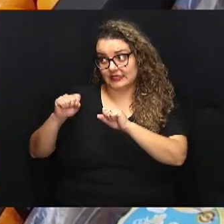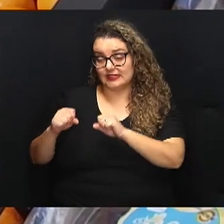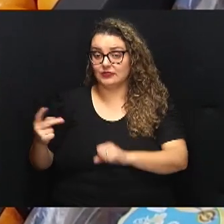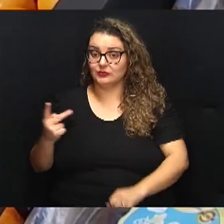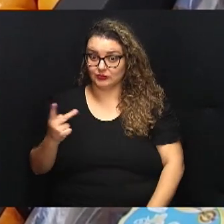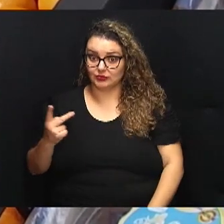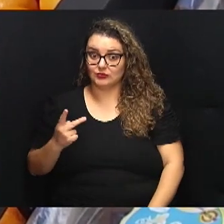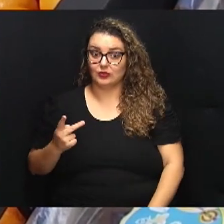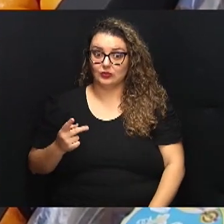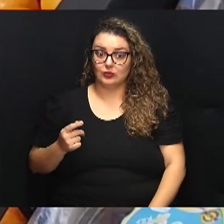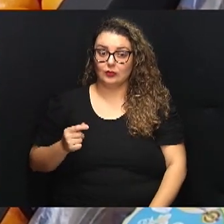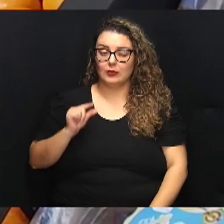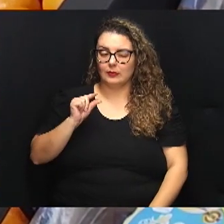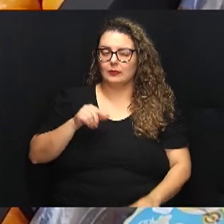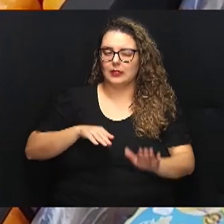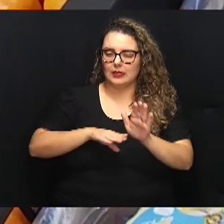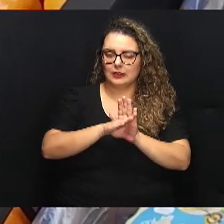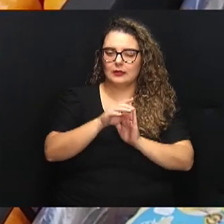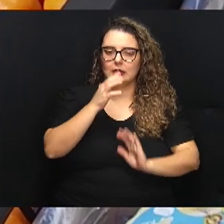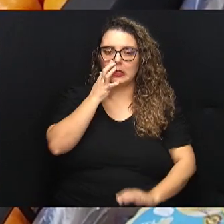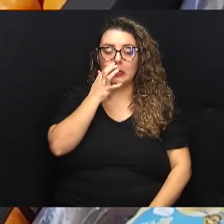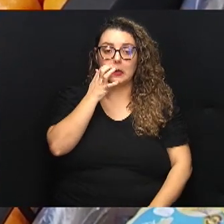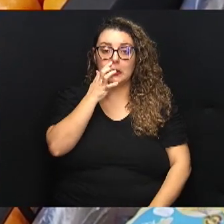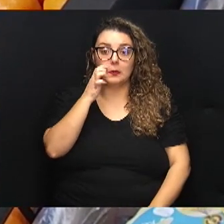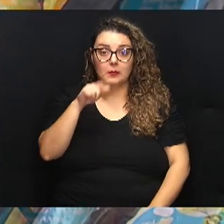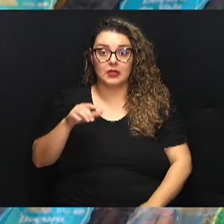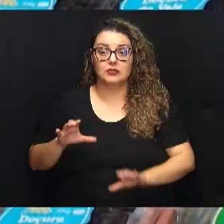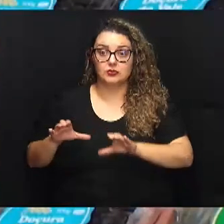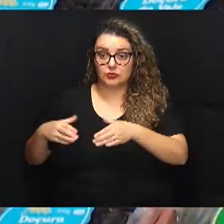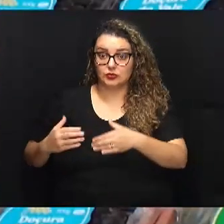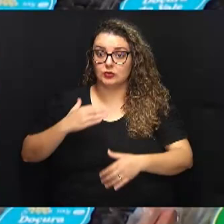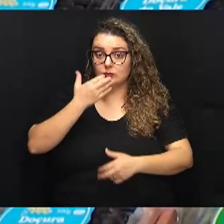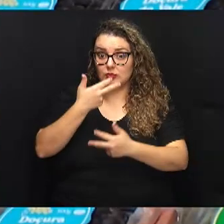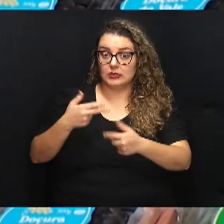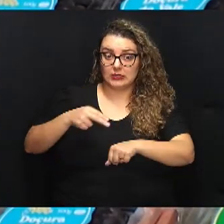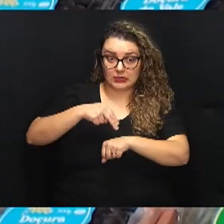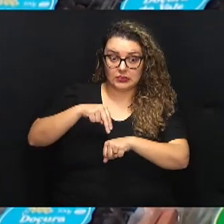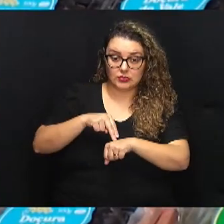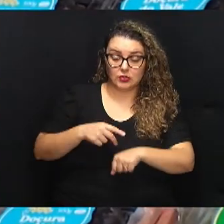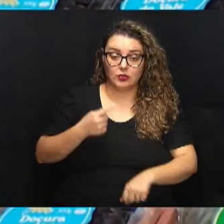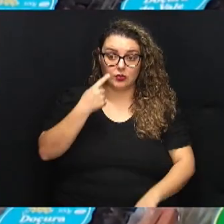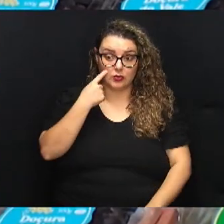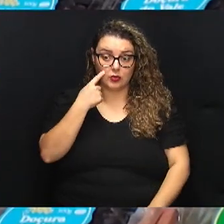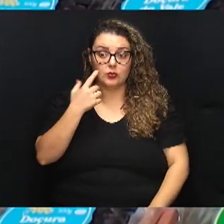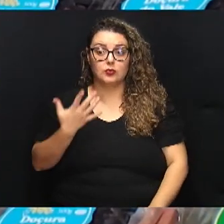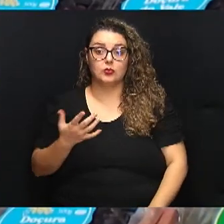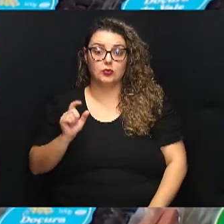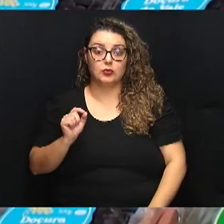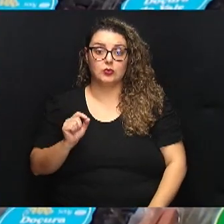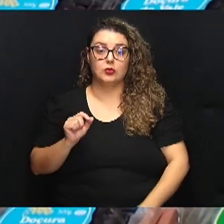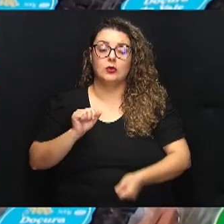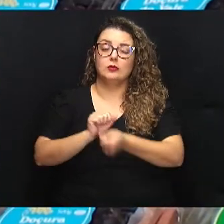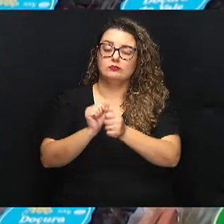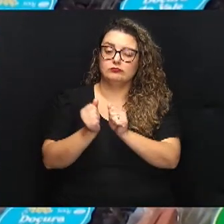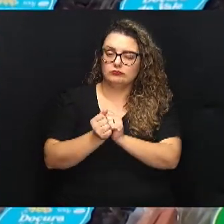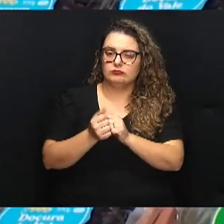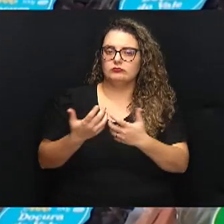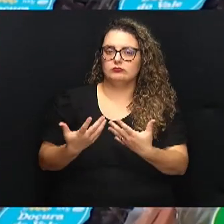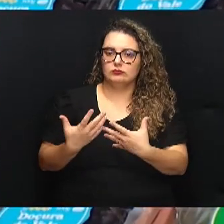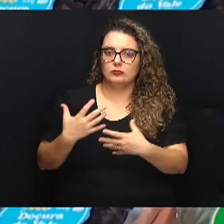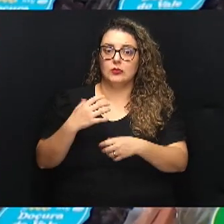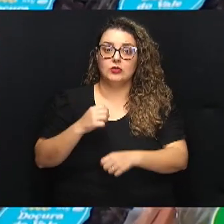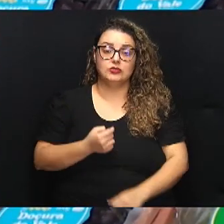tiveram uma pequena alta, mas vale ressaltar que no grupo das frutas nacionais a gente observou um resultado geral de